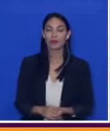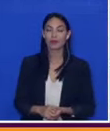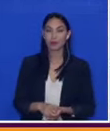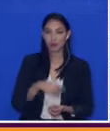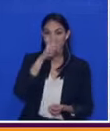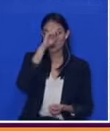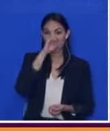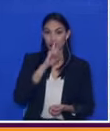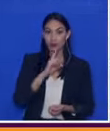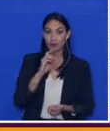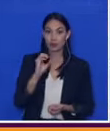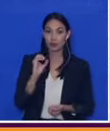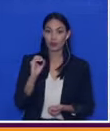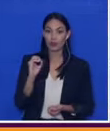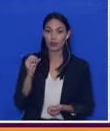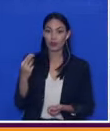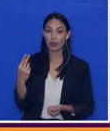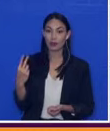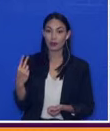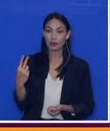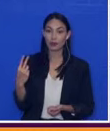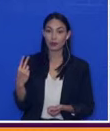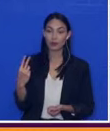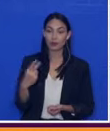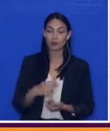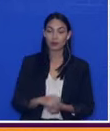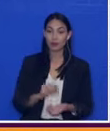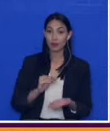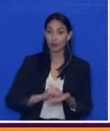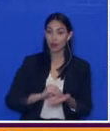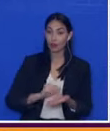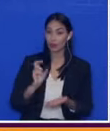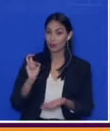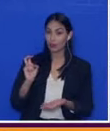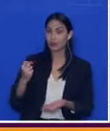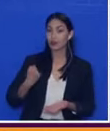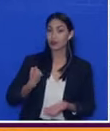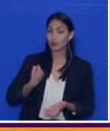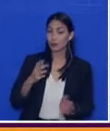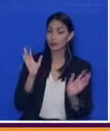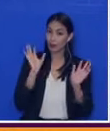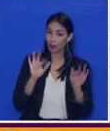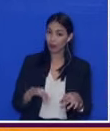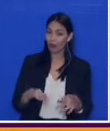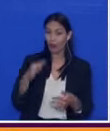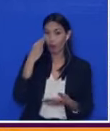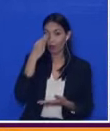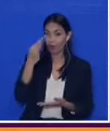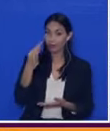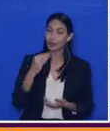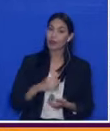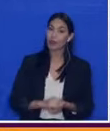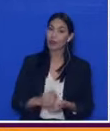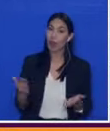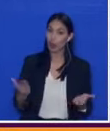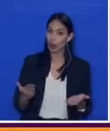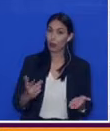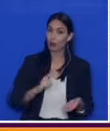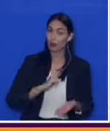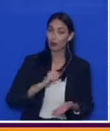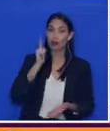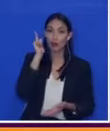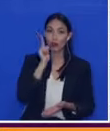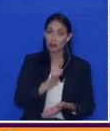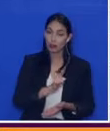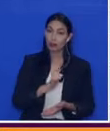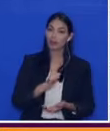Bola amarela, número 02. Faltando 5 números. Atenção, a partir de agora você já ganha